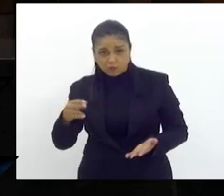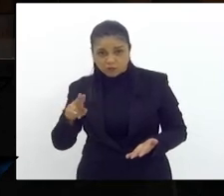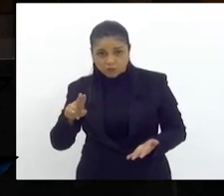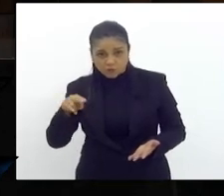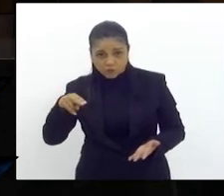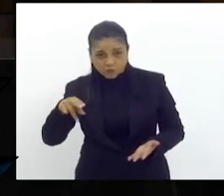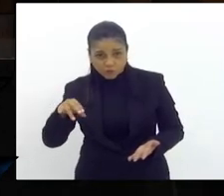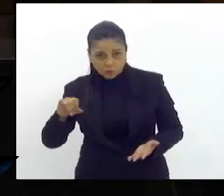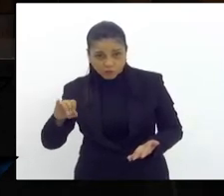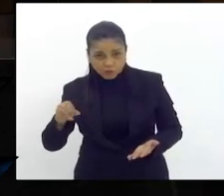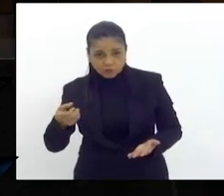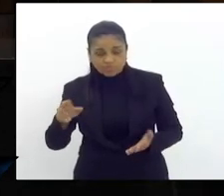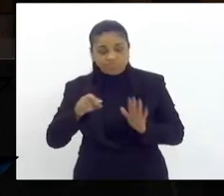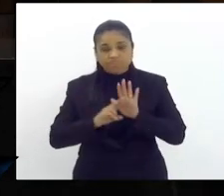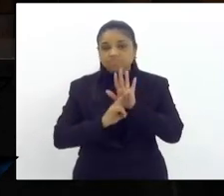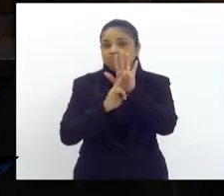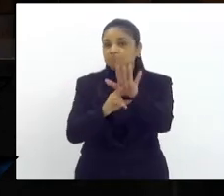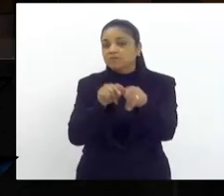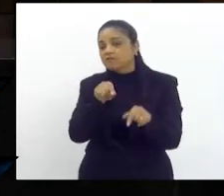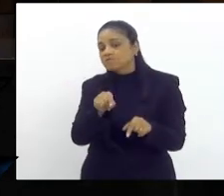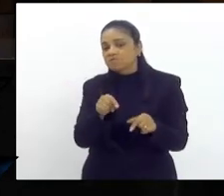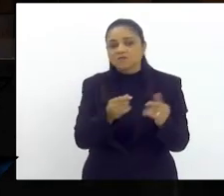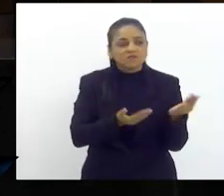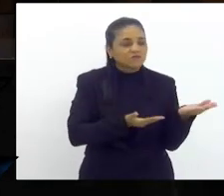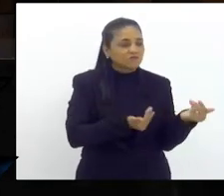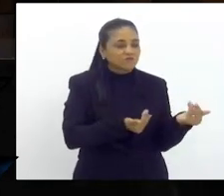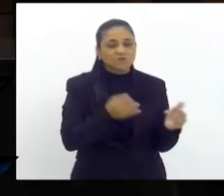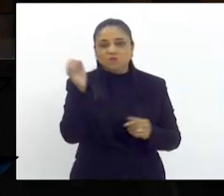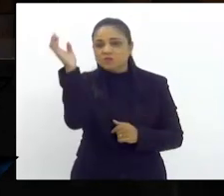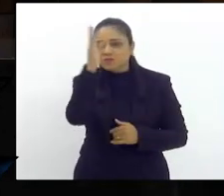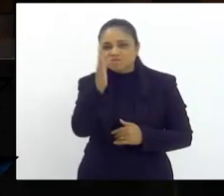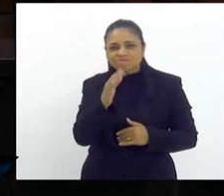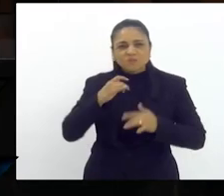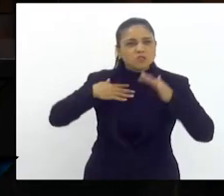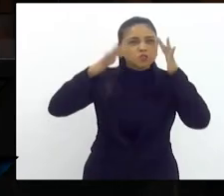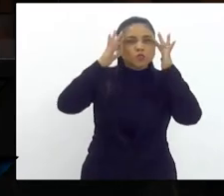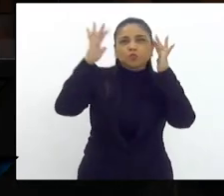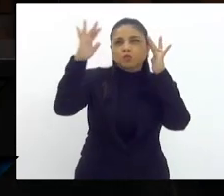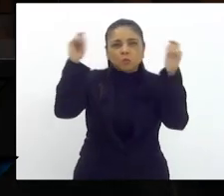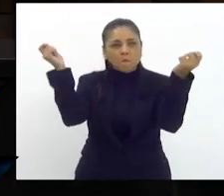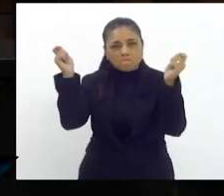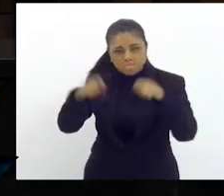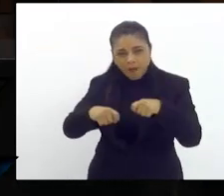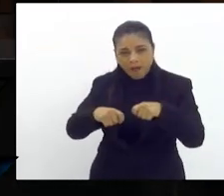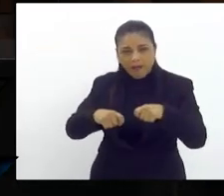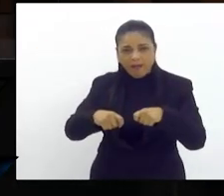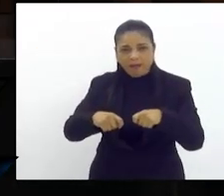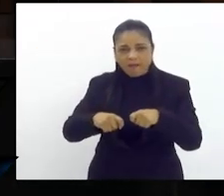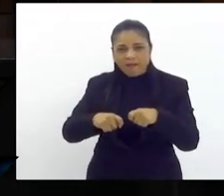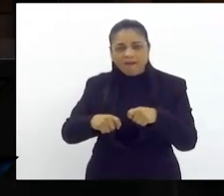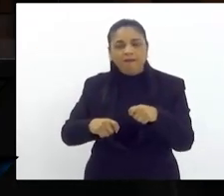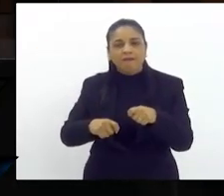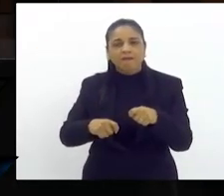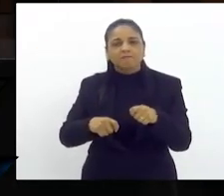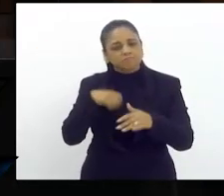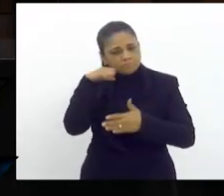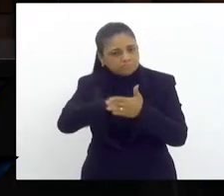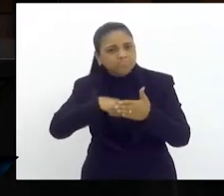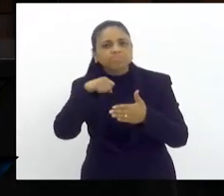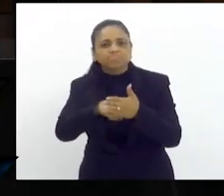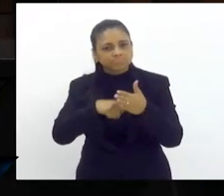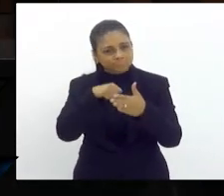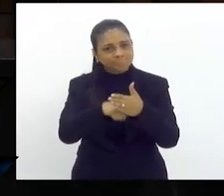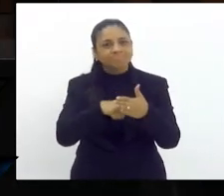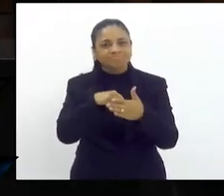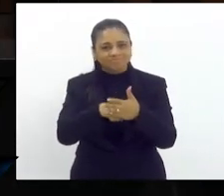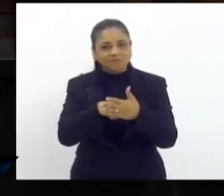da Juventude brasileira competente Sonhadora capaz e que vai à luta